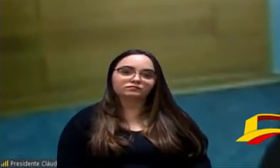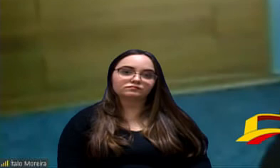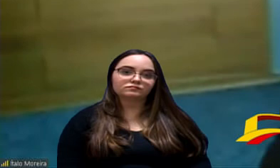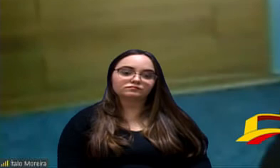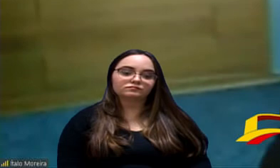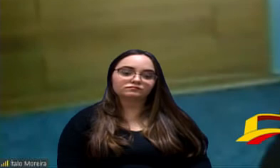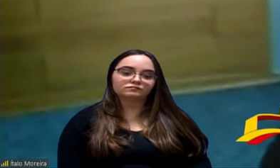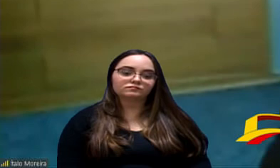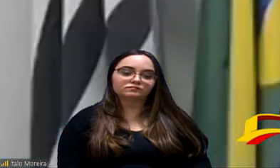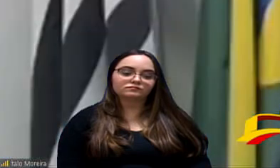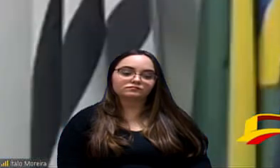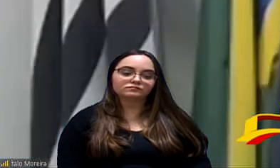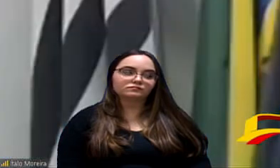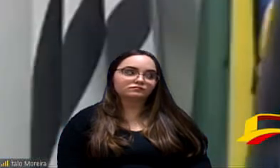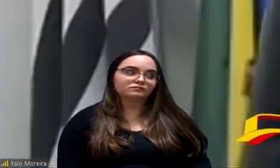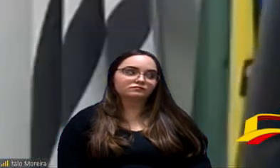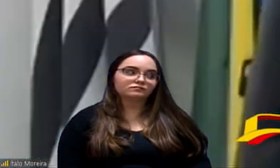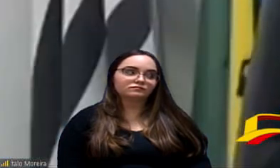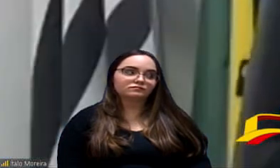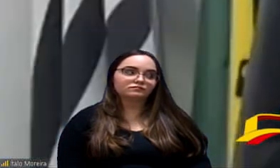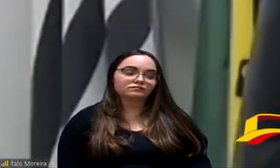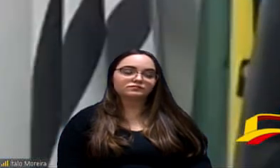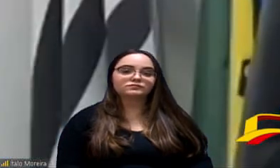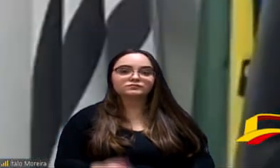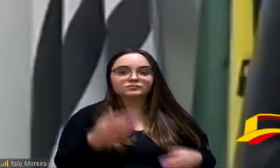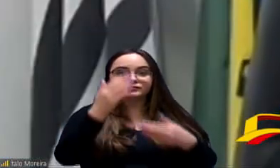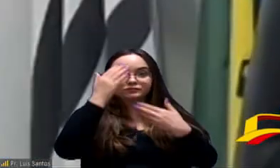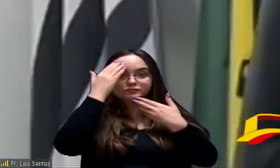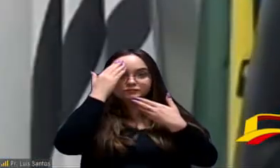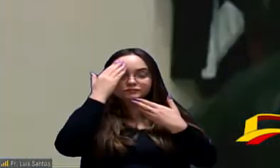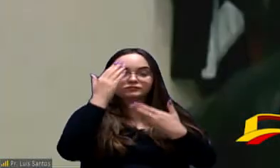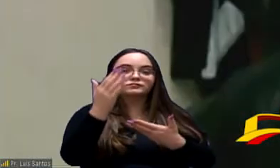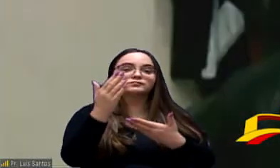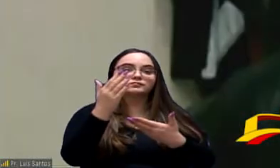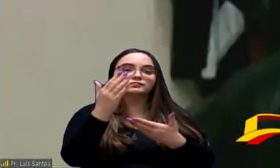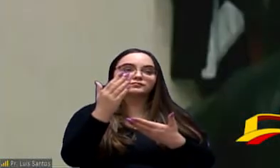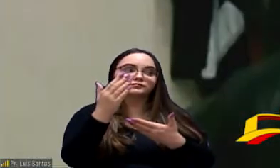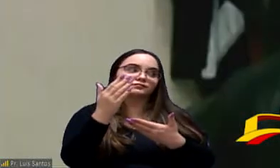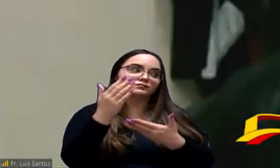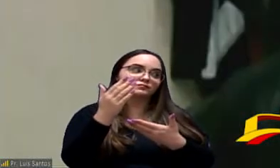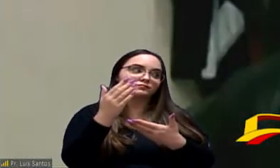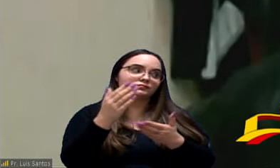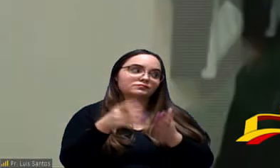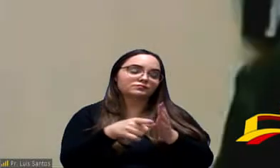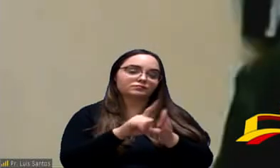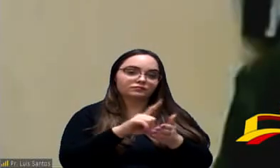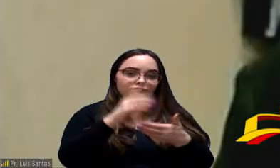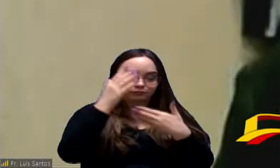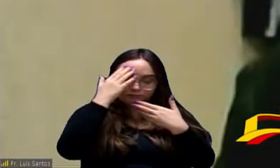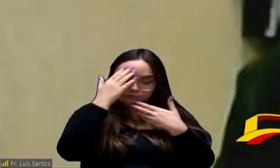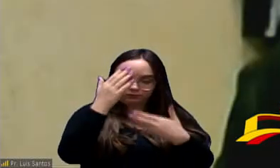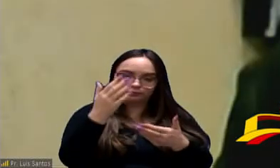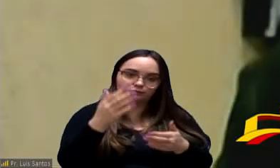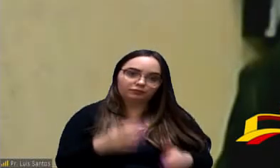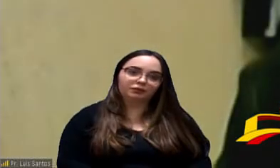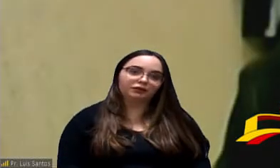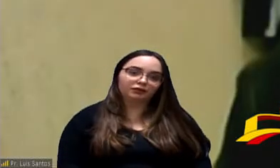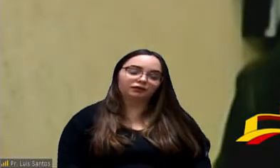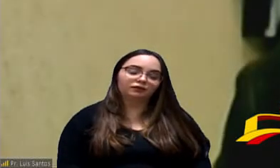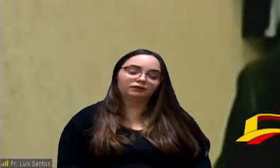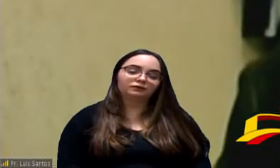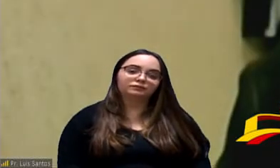Obrigado, senhor presidente. Eu estou, antes de tudo, agradeço aí